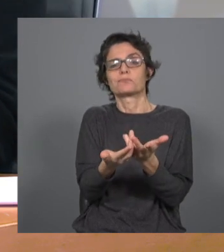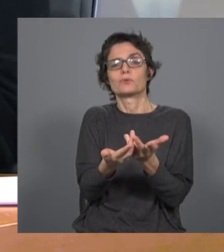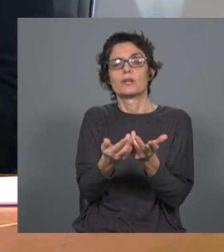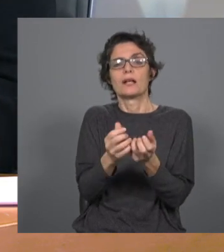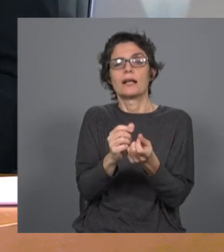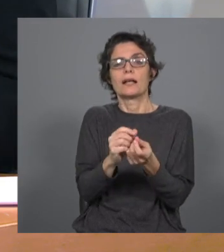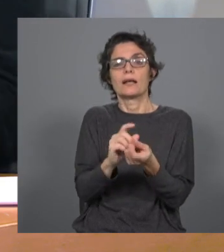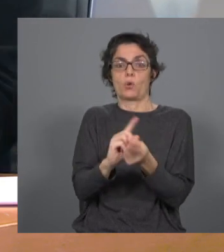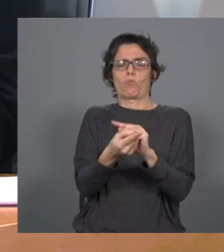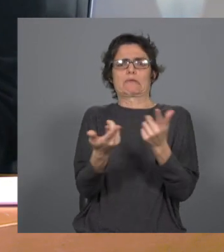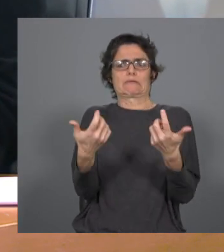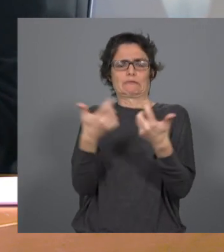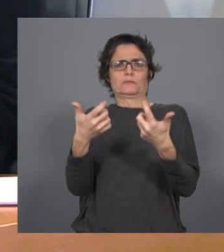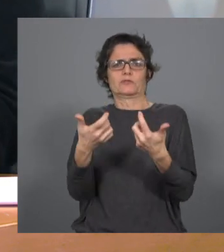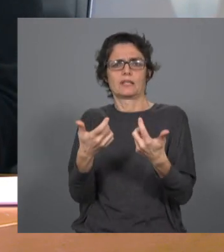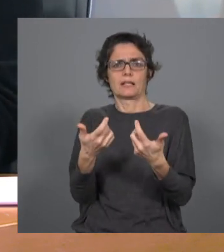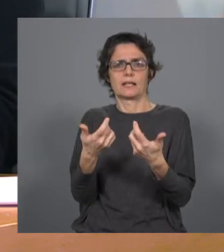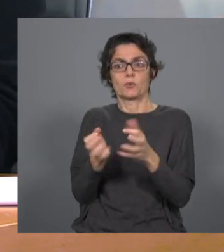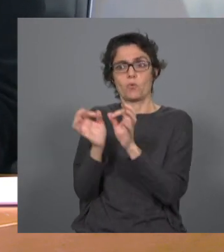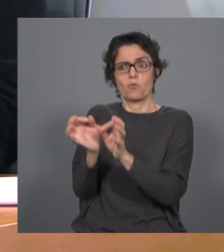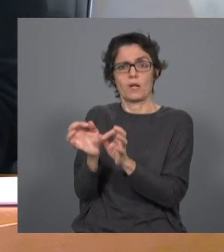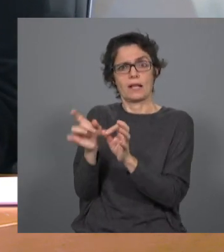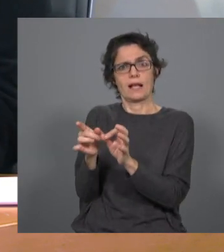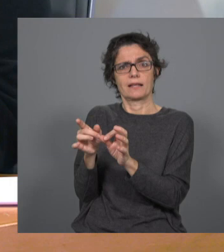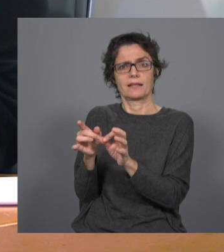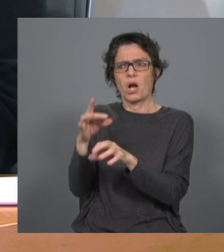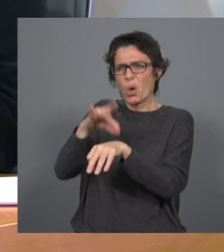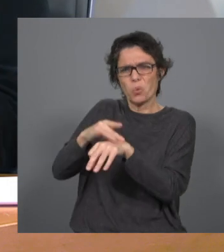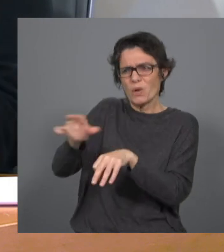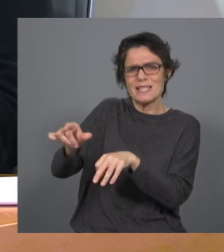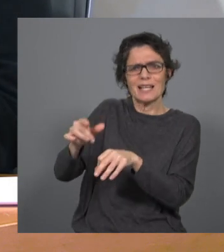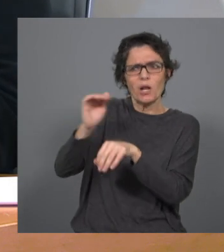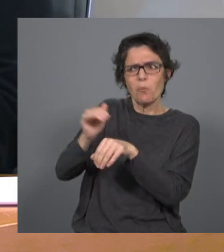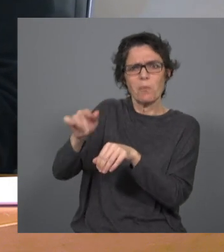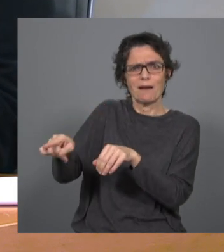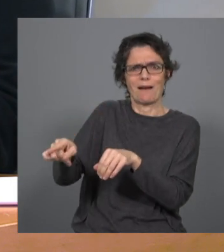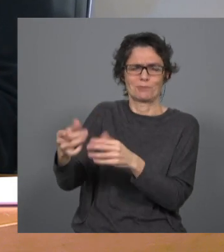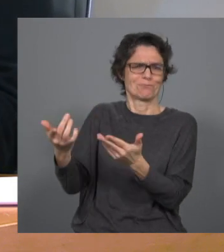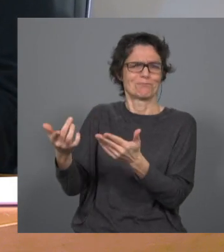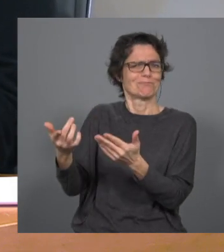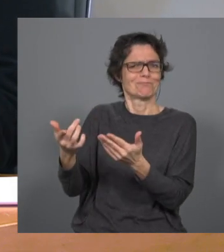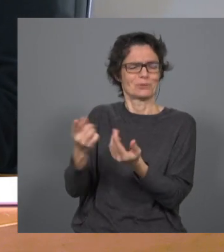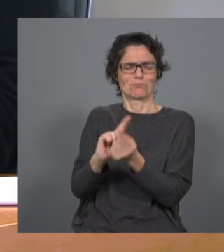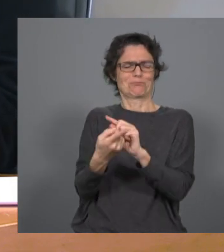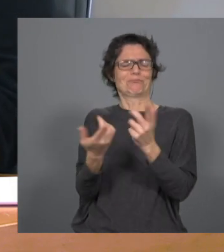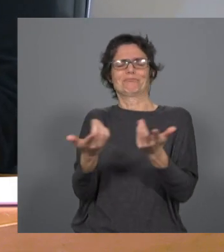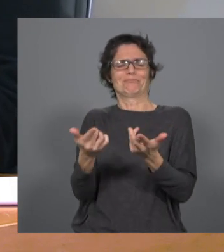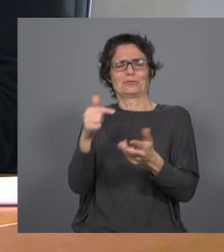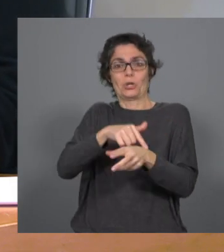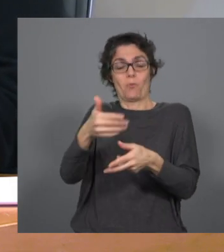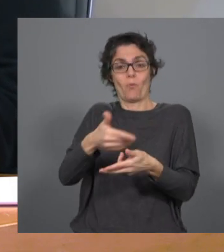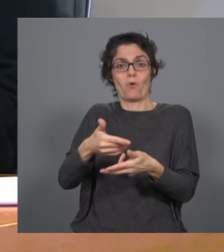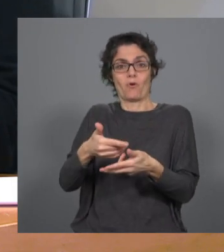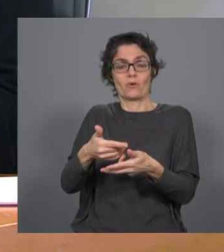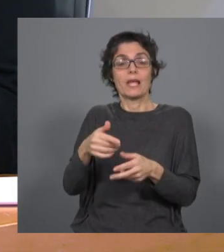portanto, mas também a questão da cura e a questão do cuidado e do tratar e não